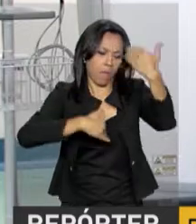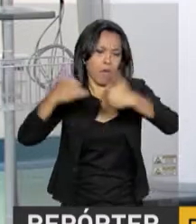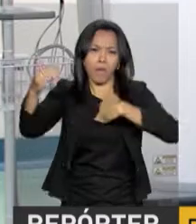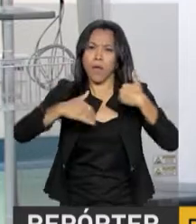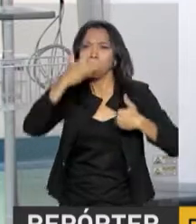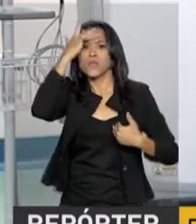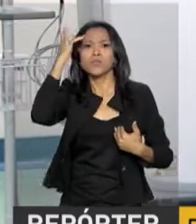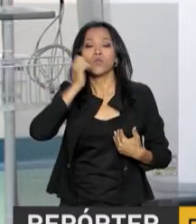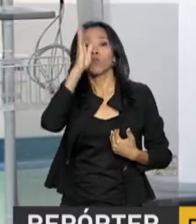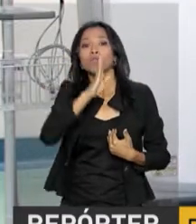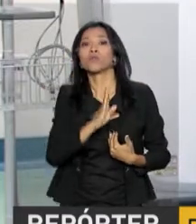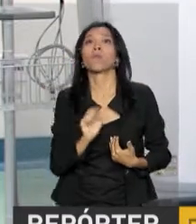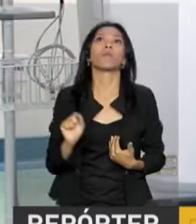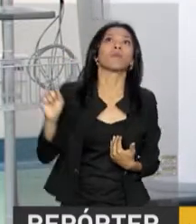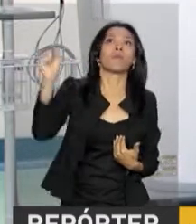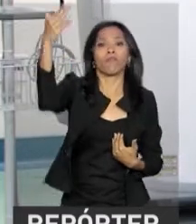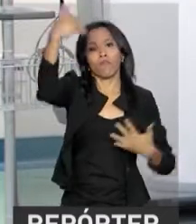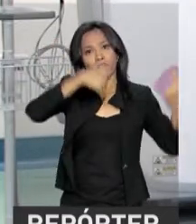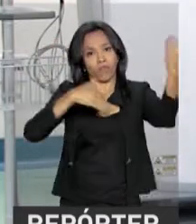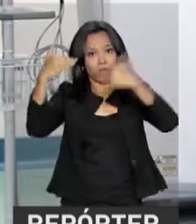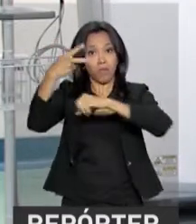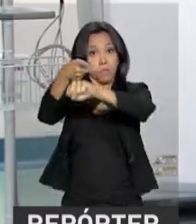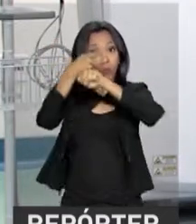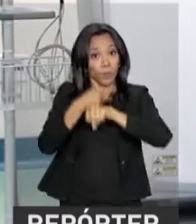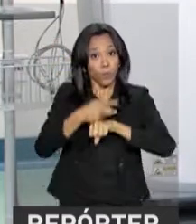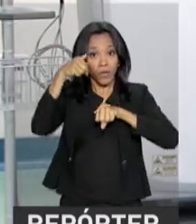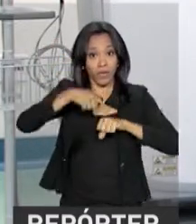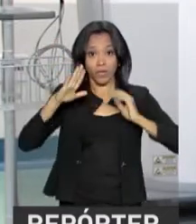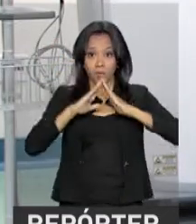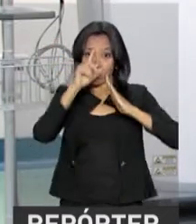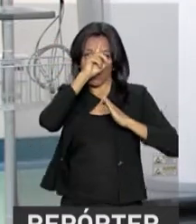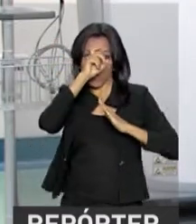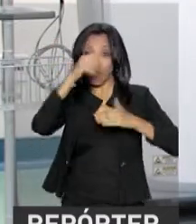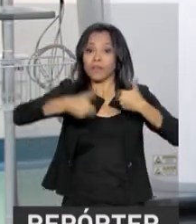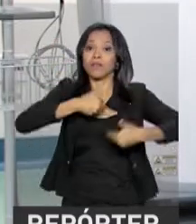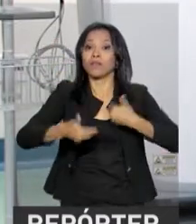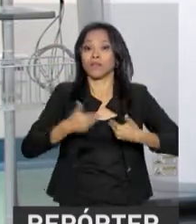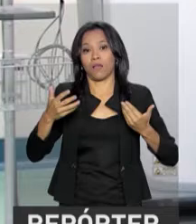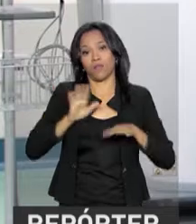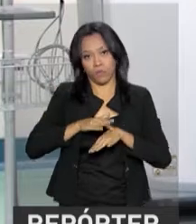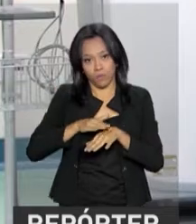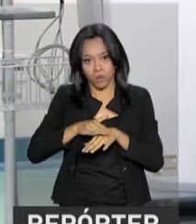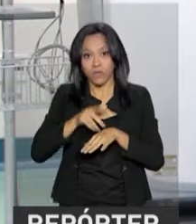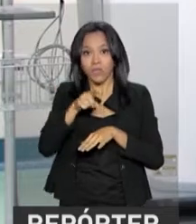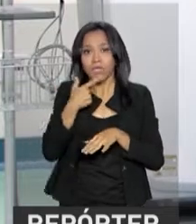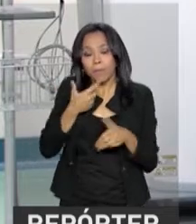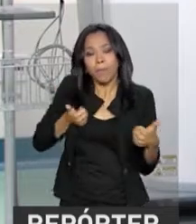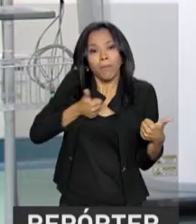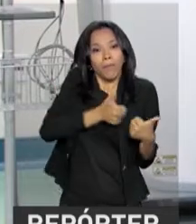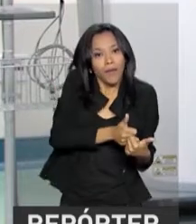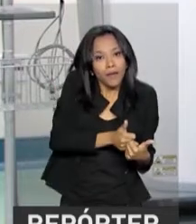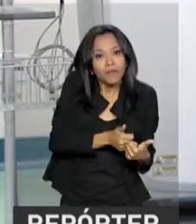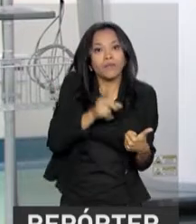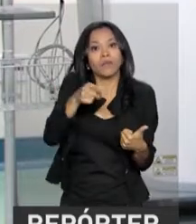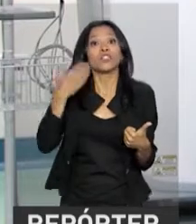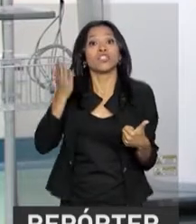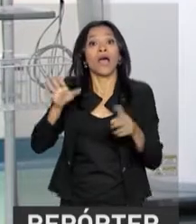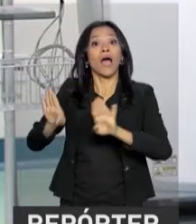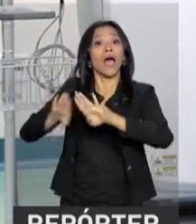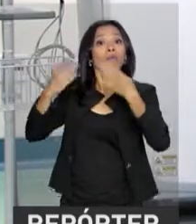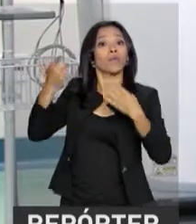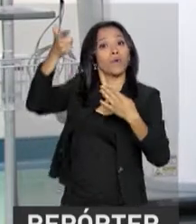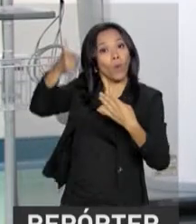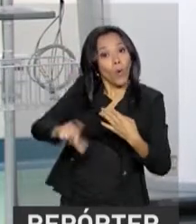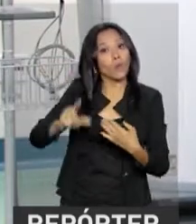todo o país que procuram a instituição em busca de tratamento e para ficar mais perto dos pacientes abri unidades em